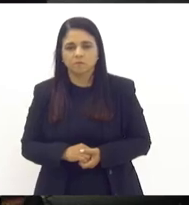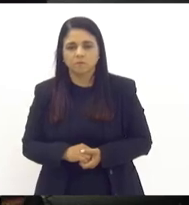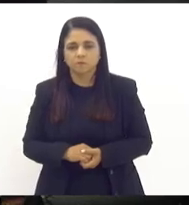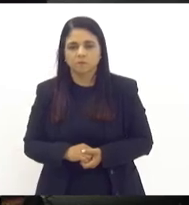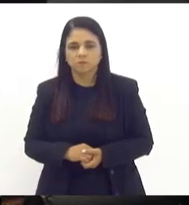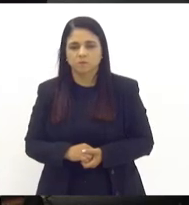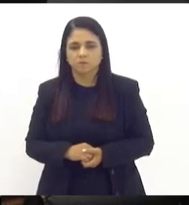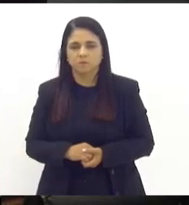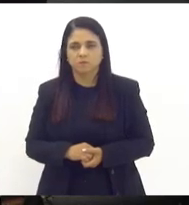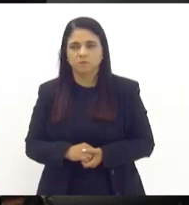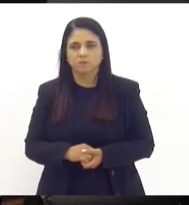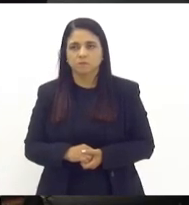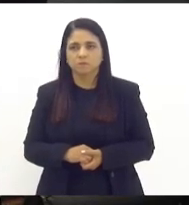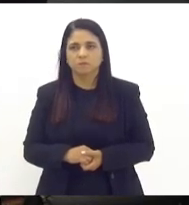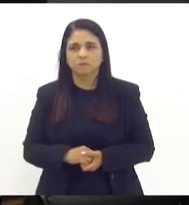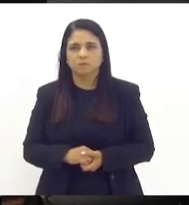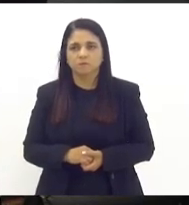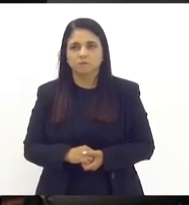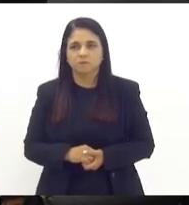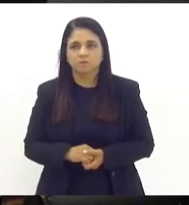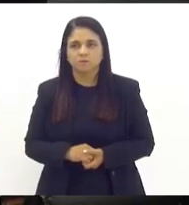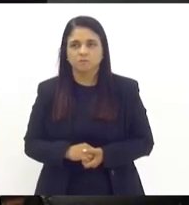o relatório já tudo